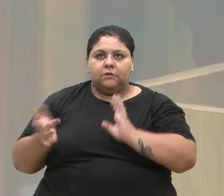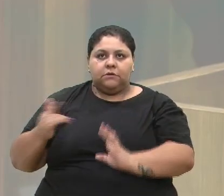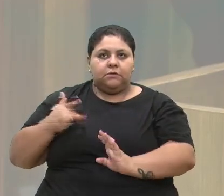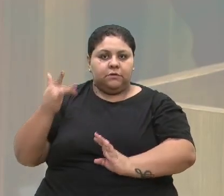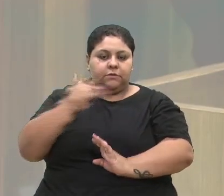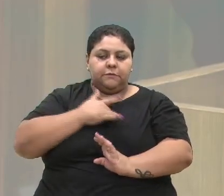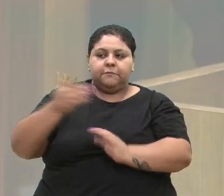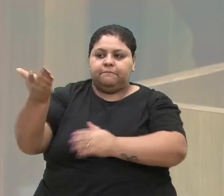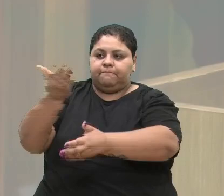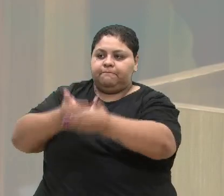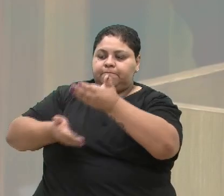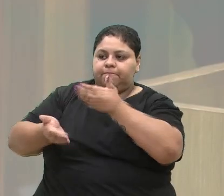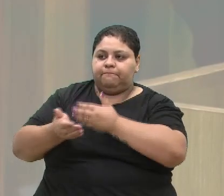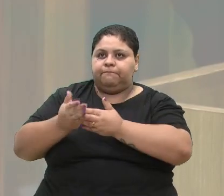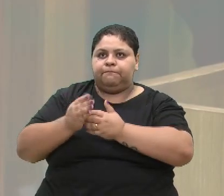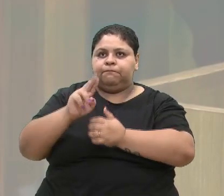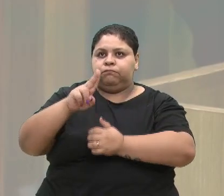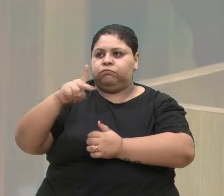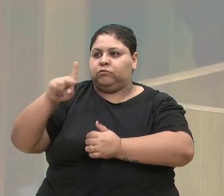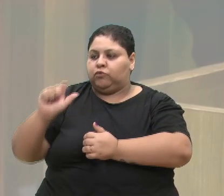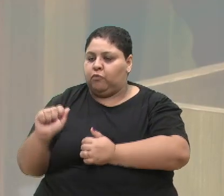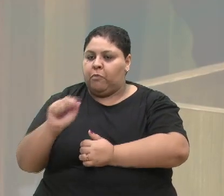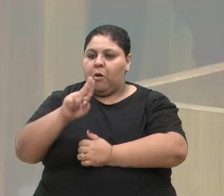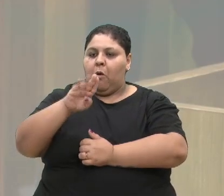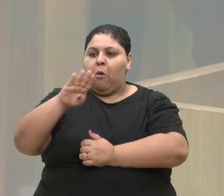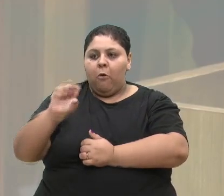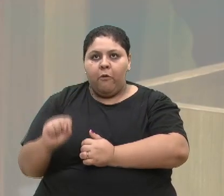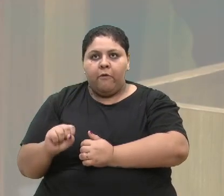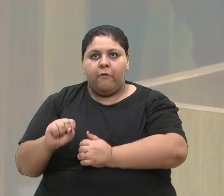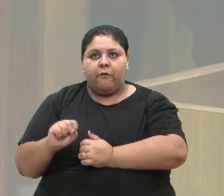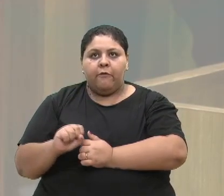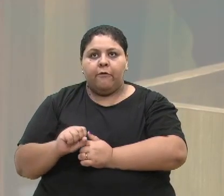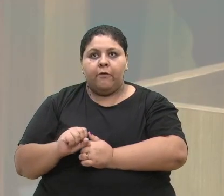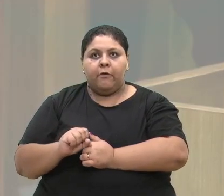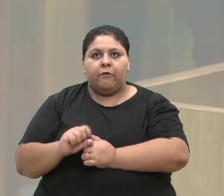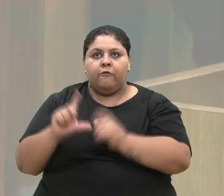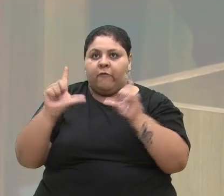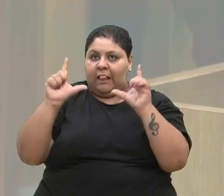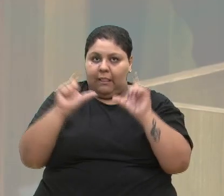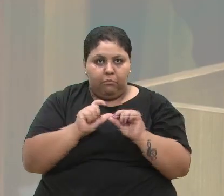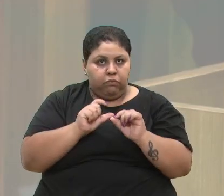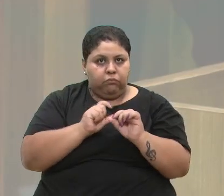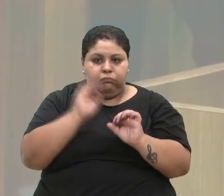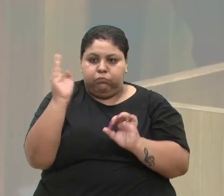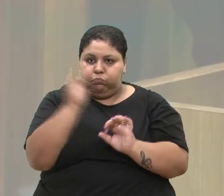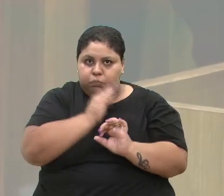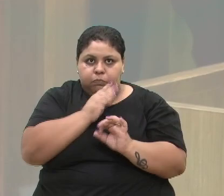do atendimento, das UPA, das UBS. Eu vou tentar ser curto e grosso.